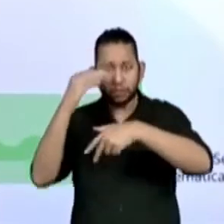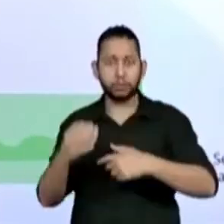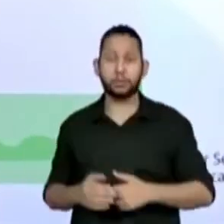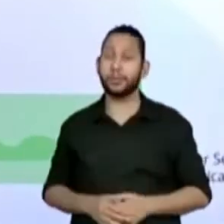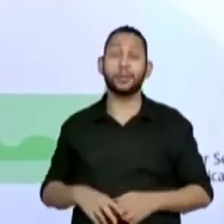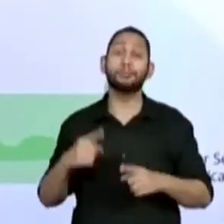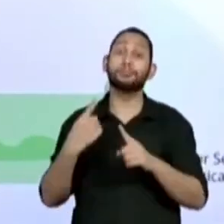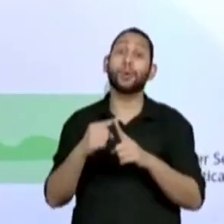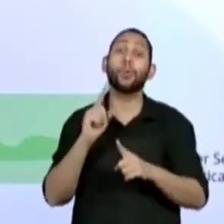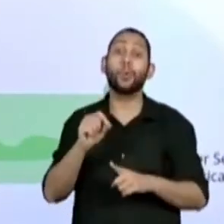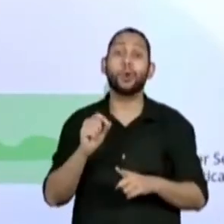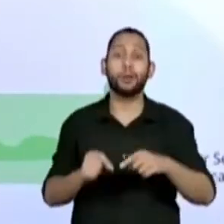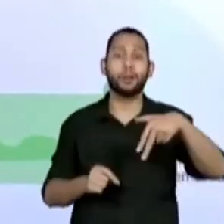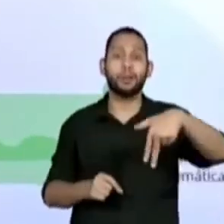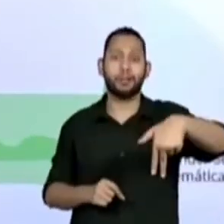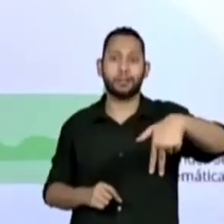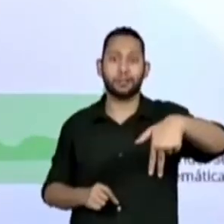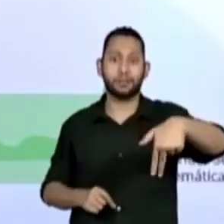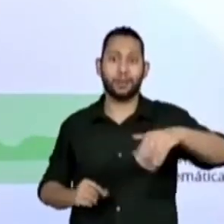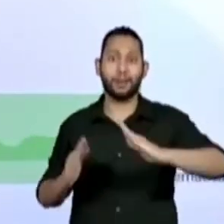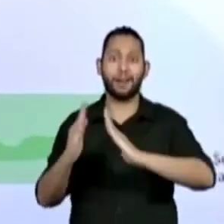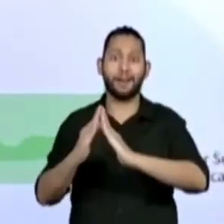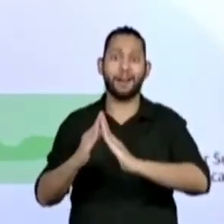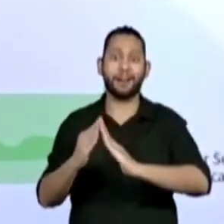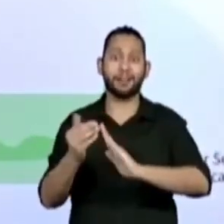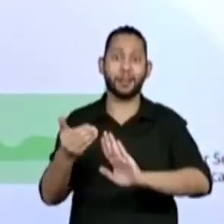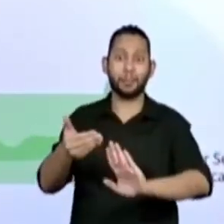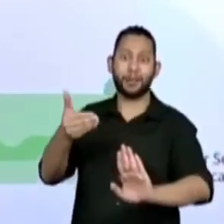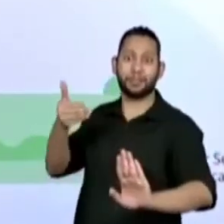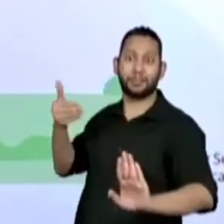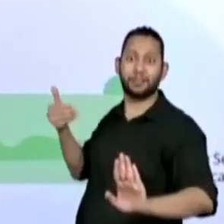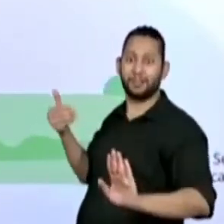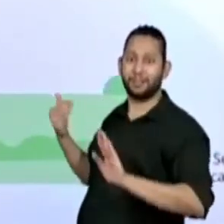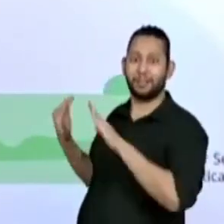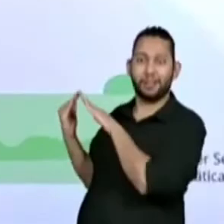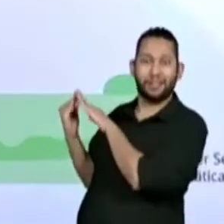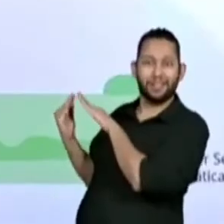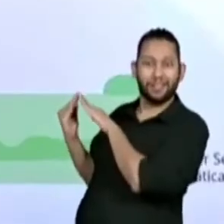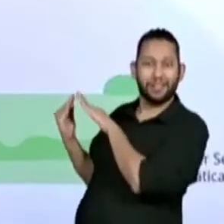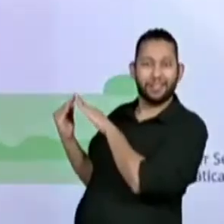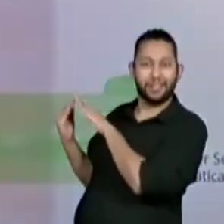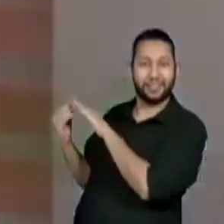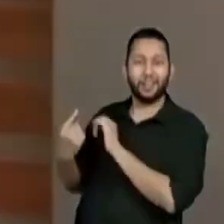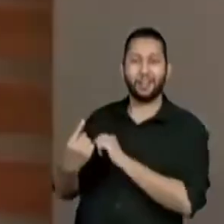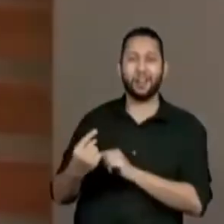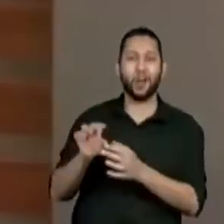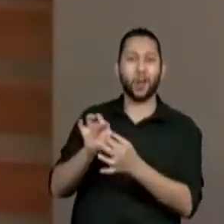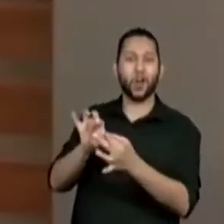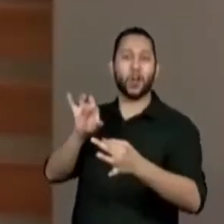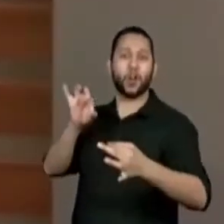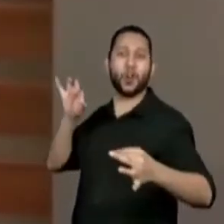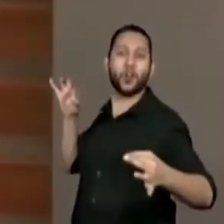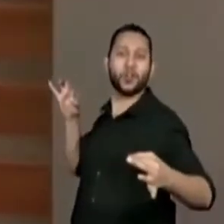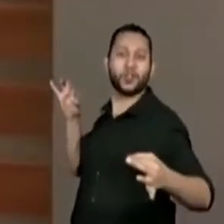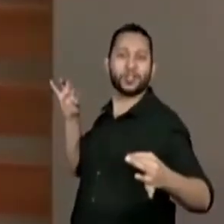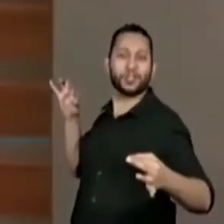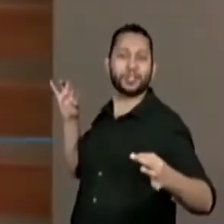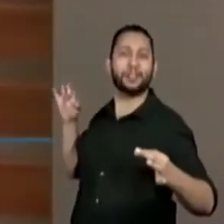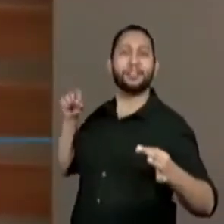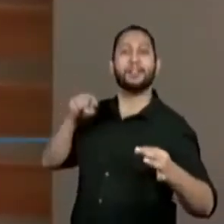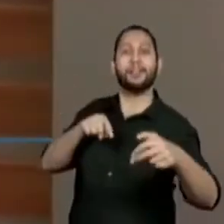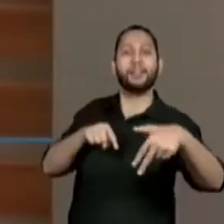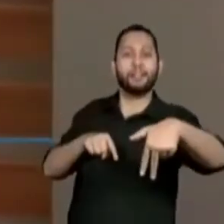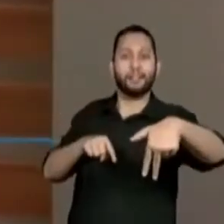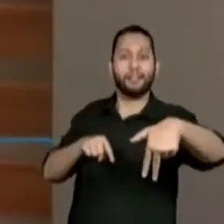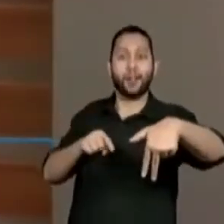lá para trás. Isso mesmo, Pro. Isso se chama perspectiva. Se a gente coloca um objeto mais na frente